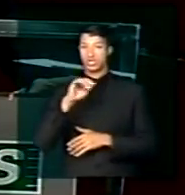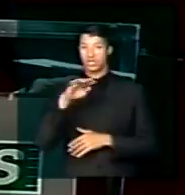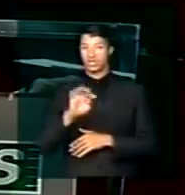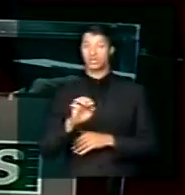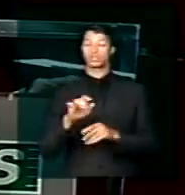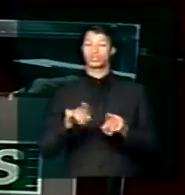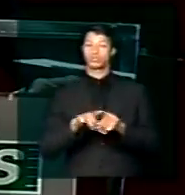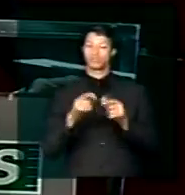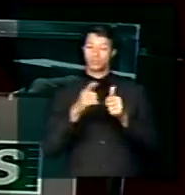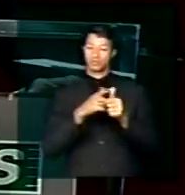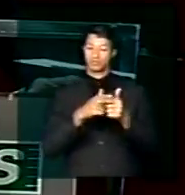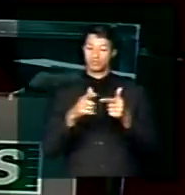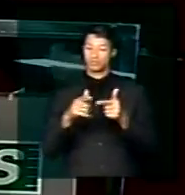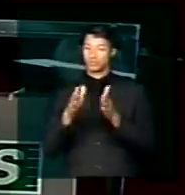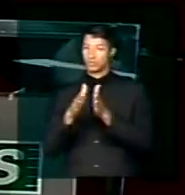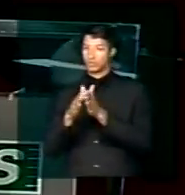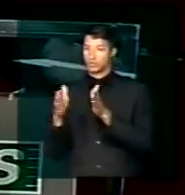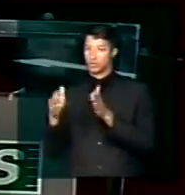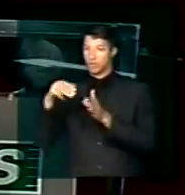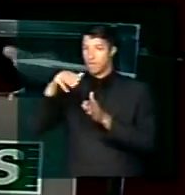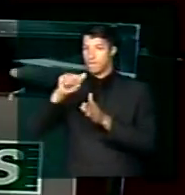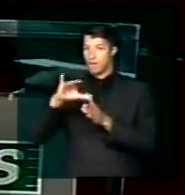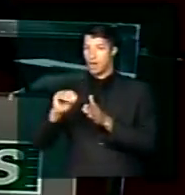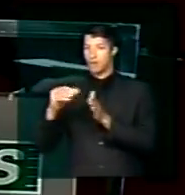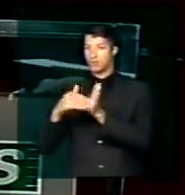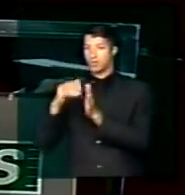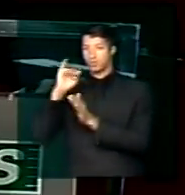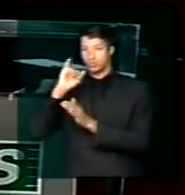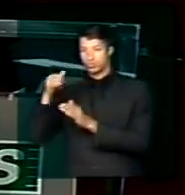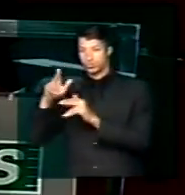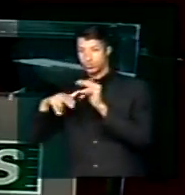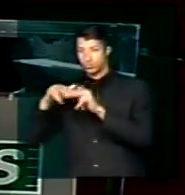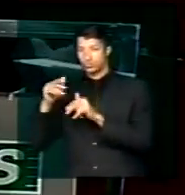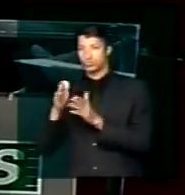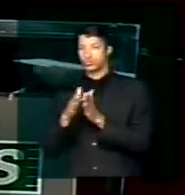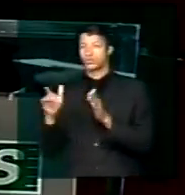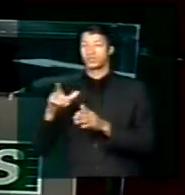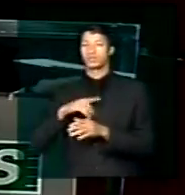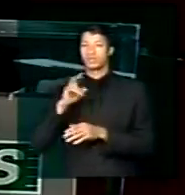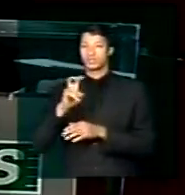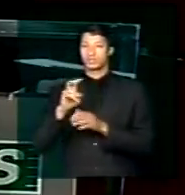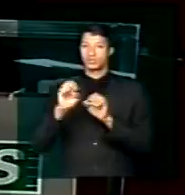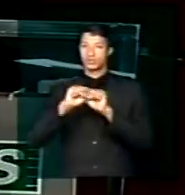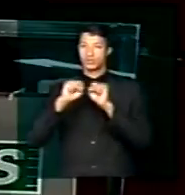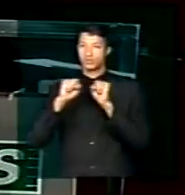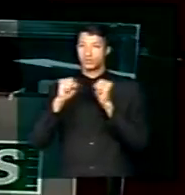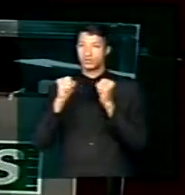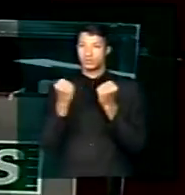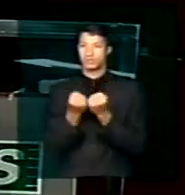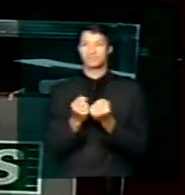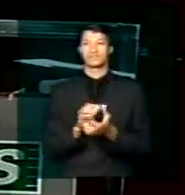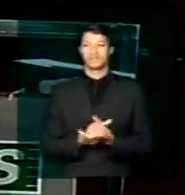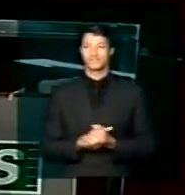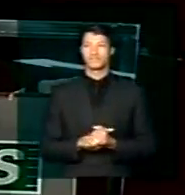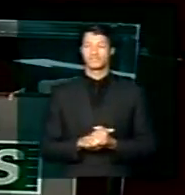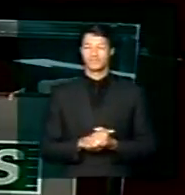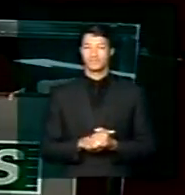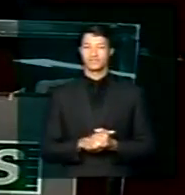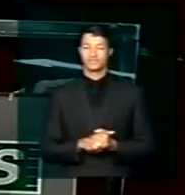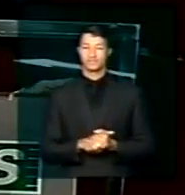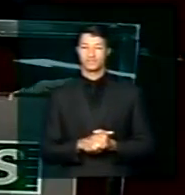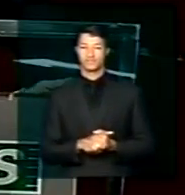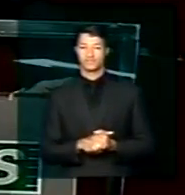segunda fase, ela vai do mês de maio até junho, e nós vamos ter 5 seminários, um em cada região do